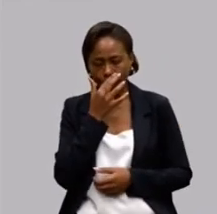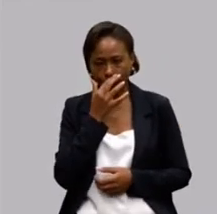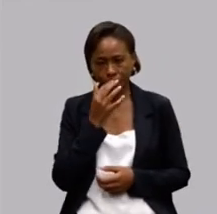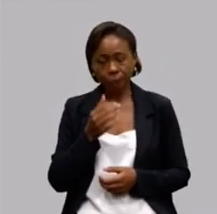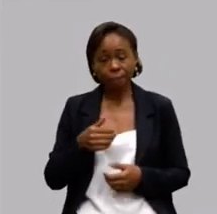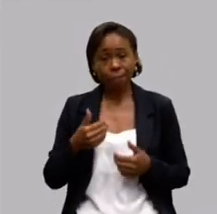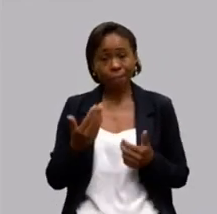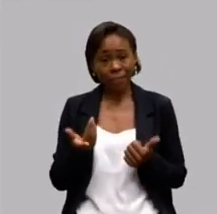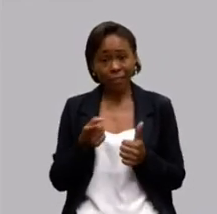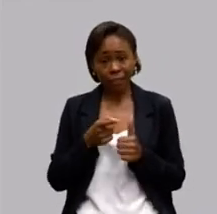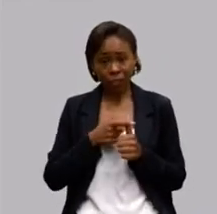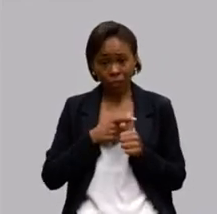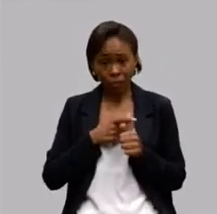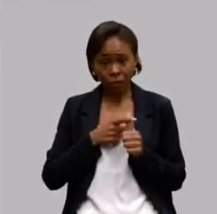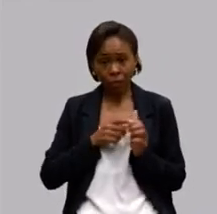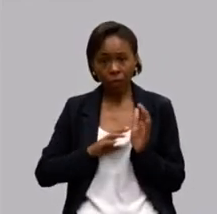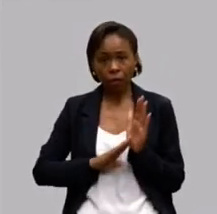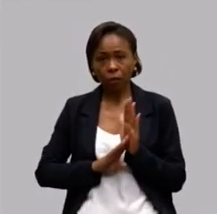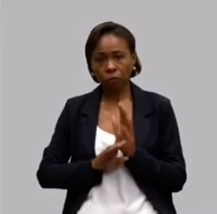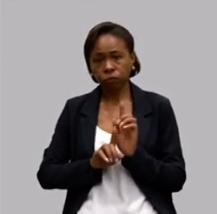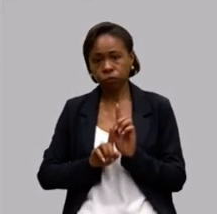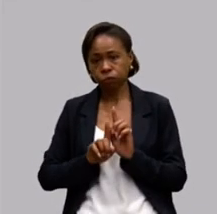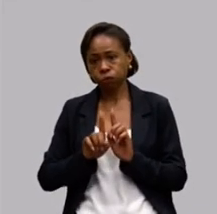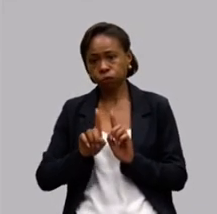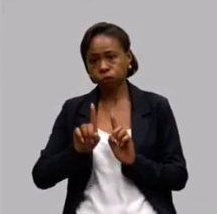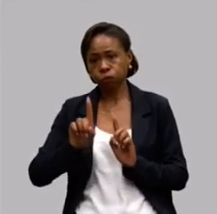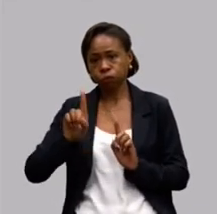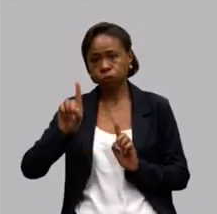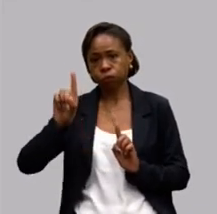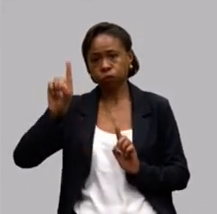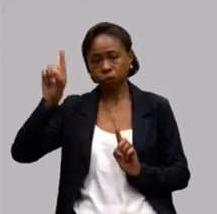segue crescendo. Vamos avançar, pode avançar um pouco.